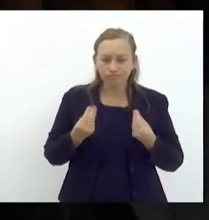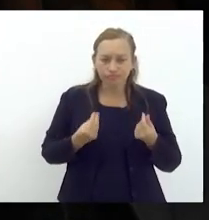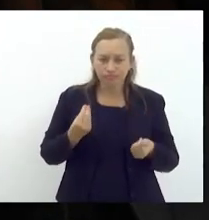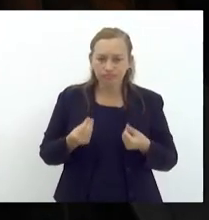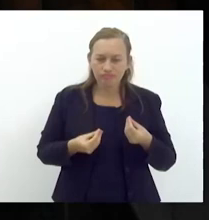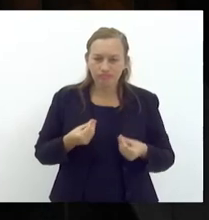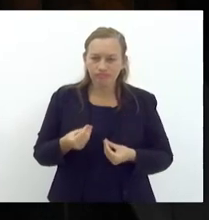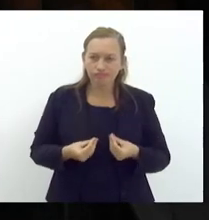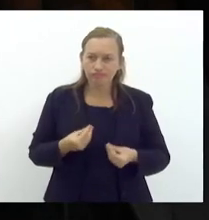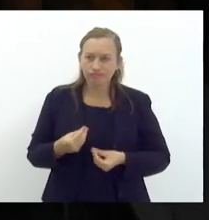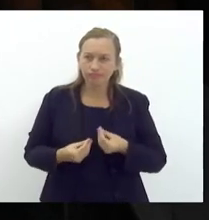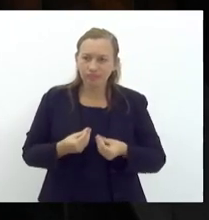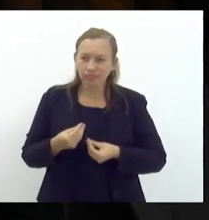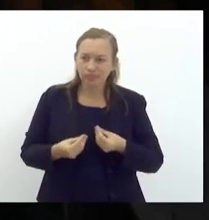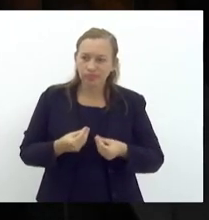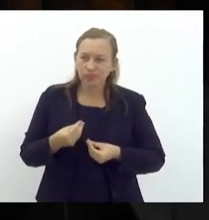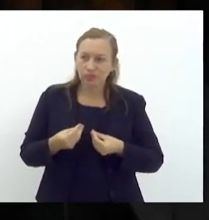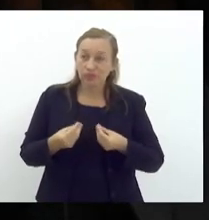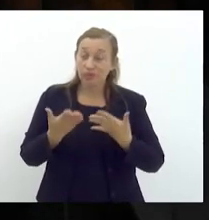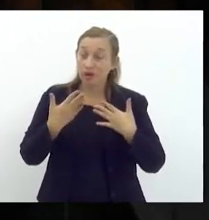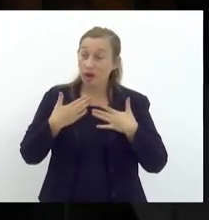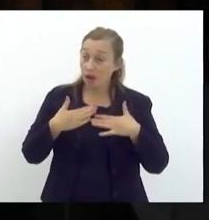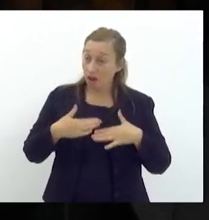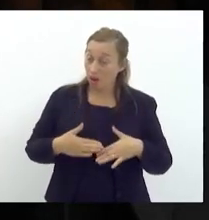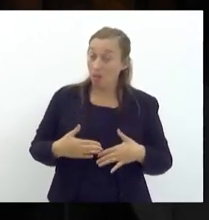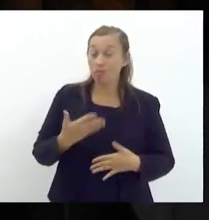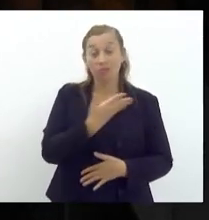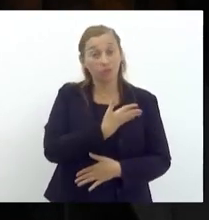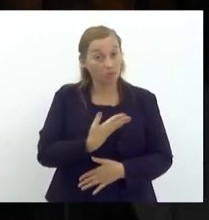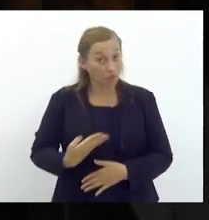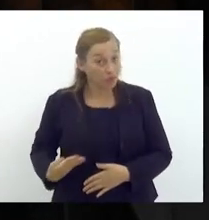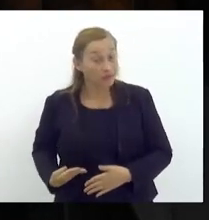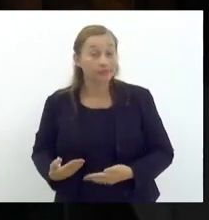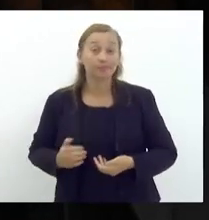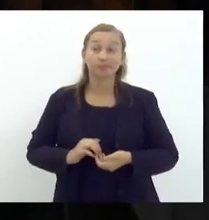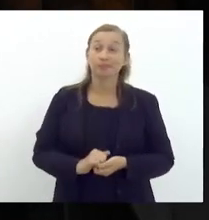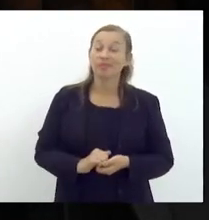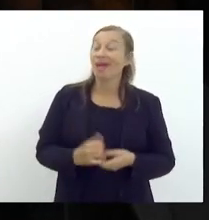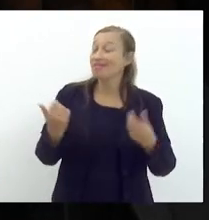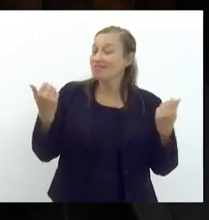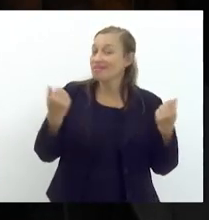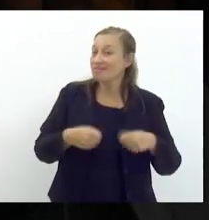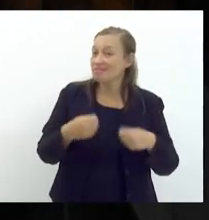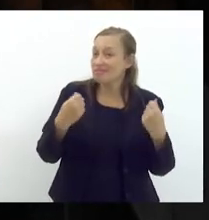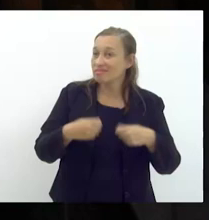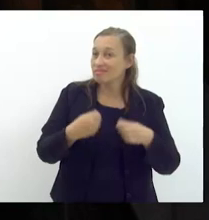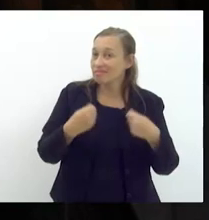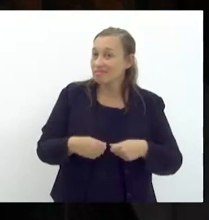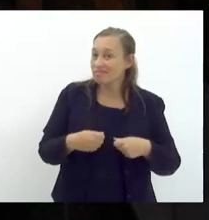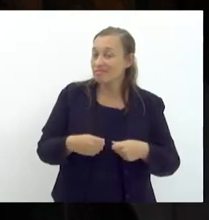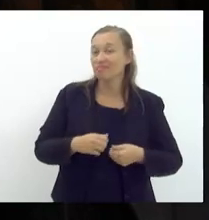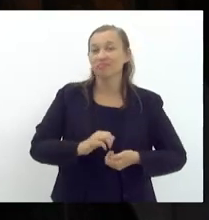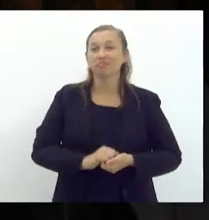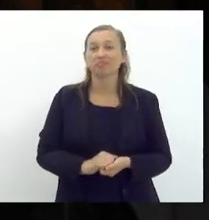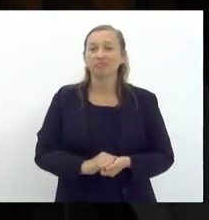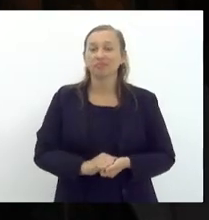dar um alento ao governo da Necessidade perigosa